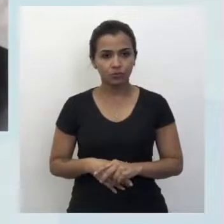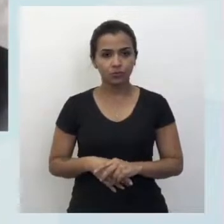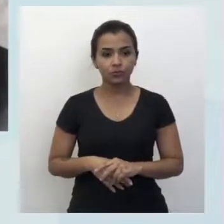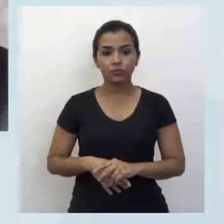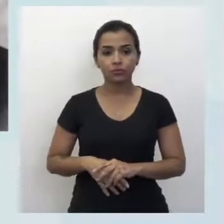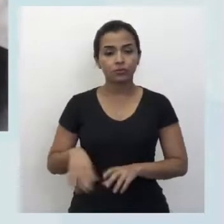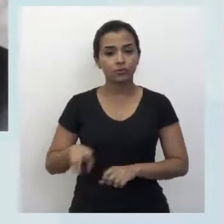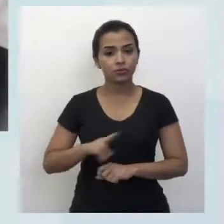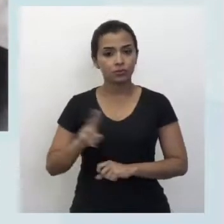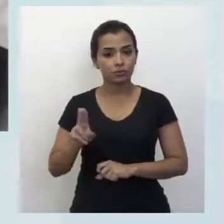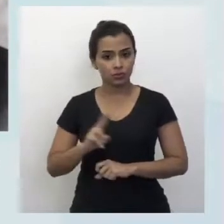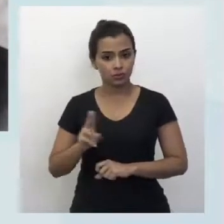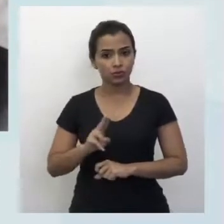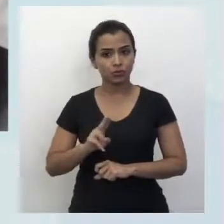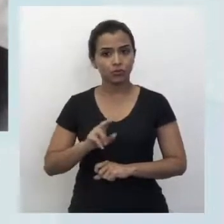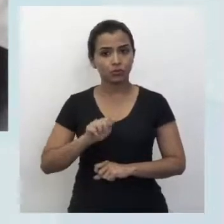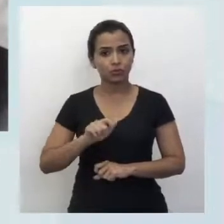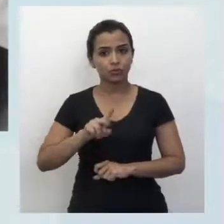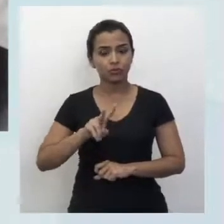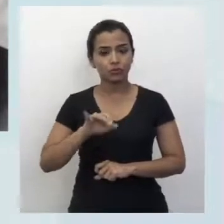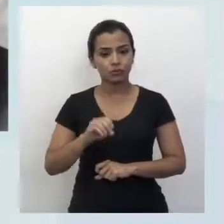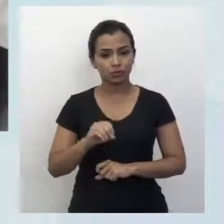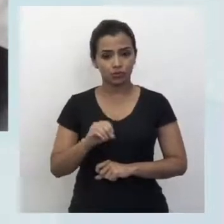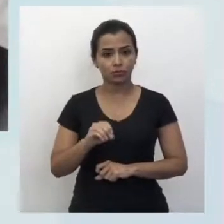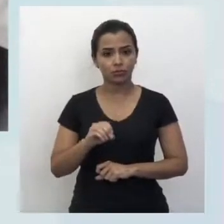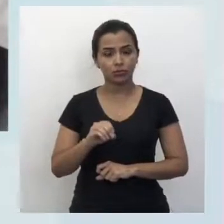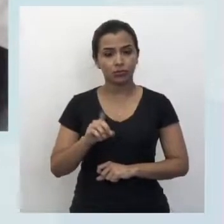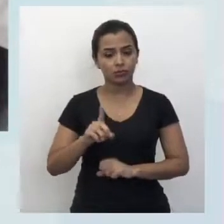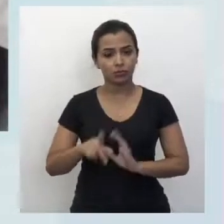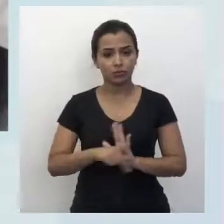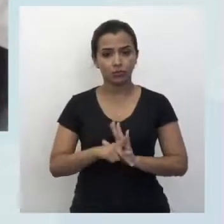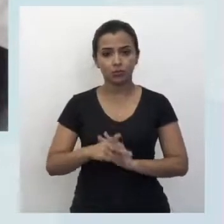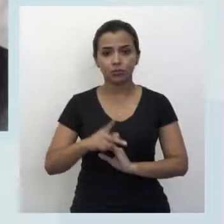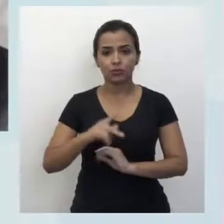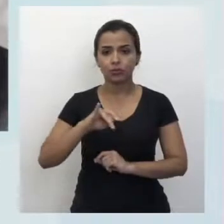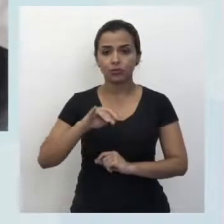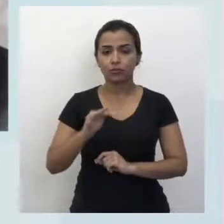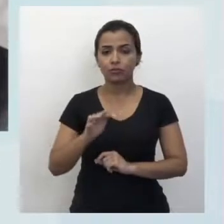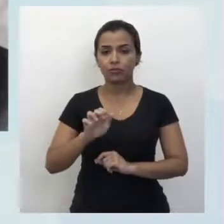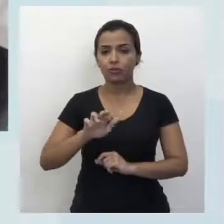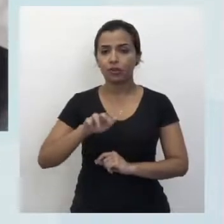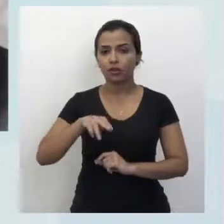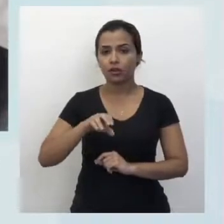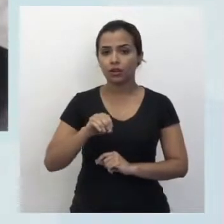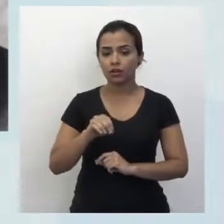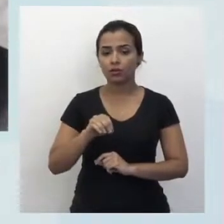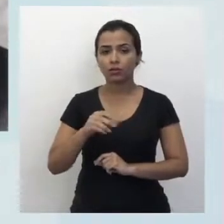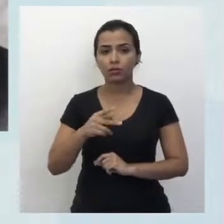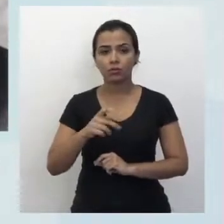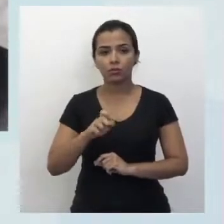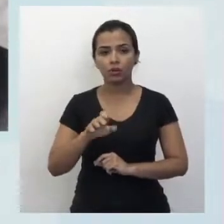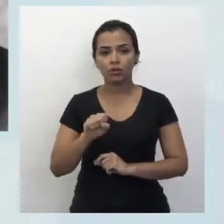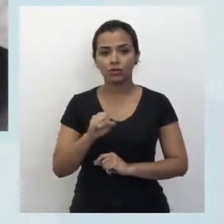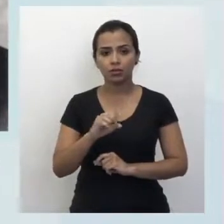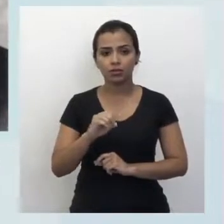né, do poeta português Fernando Pessoa. E este poema leva o